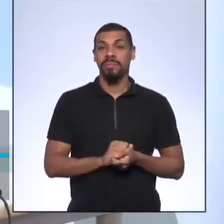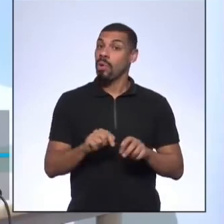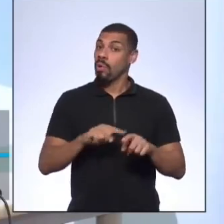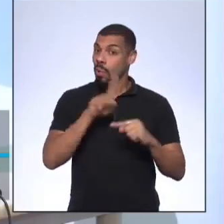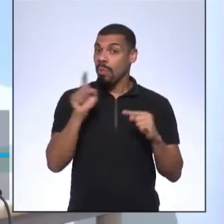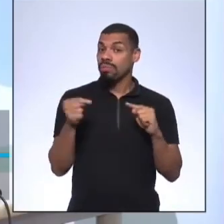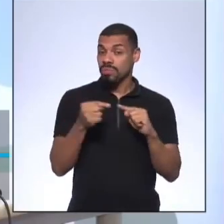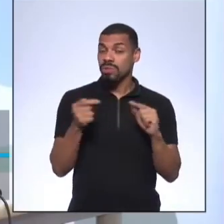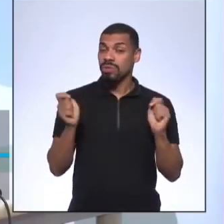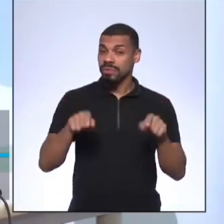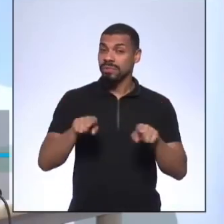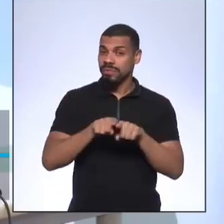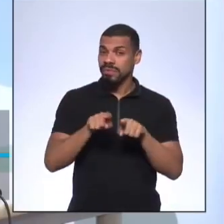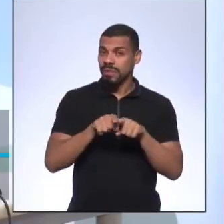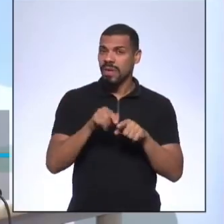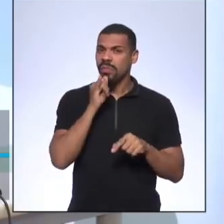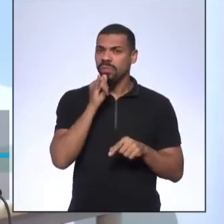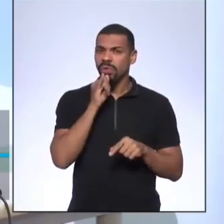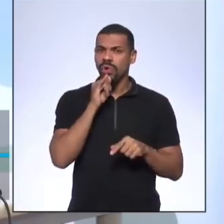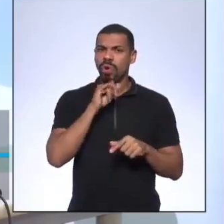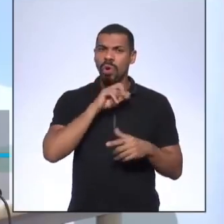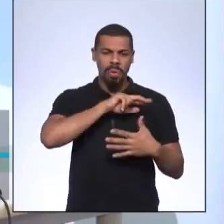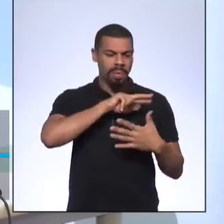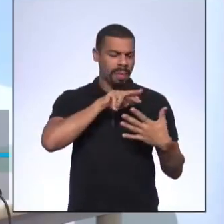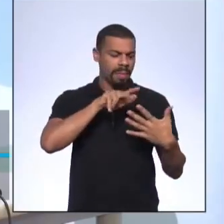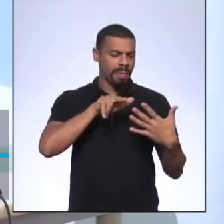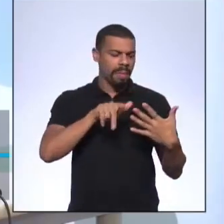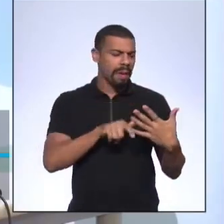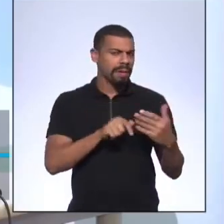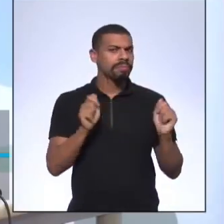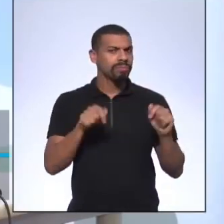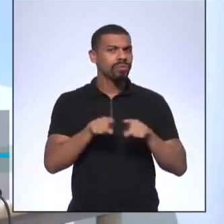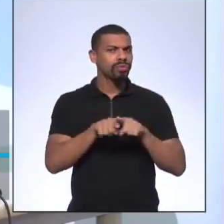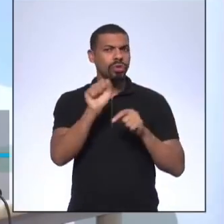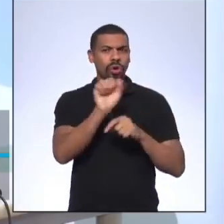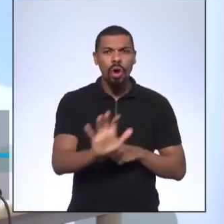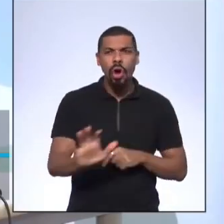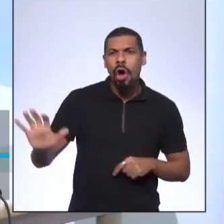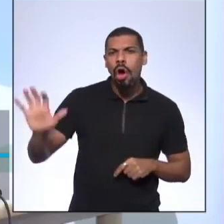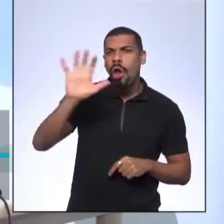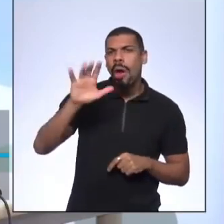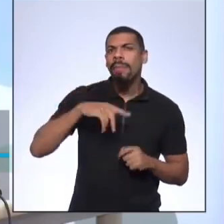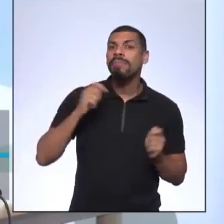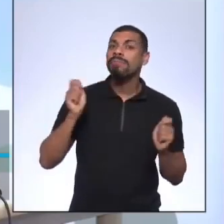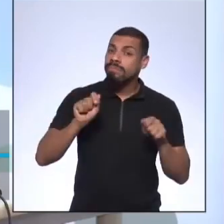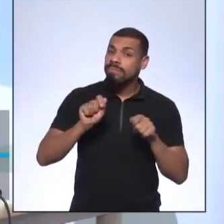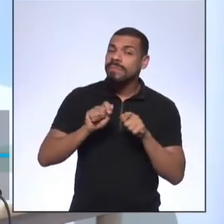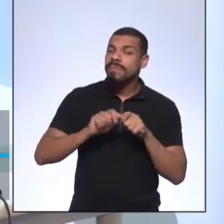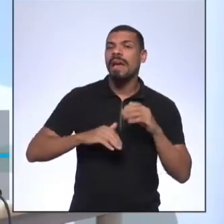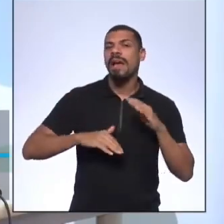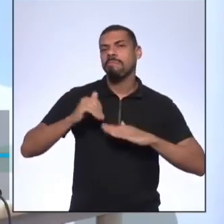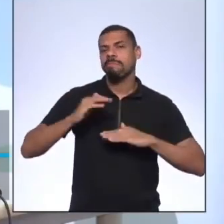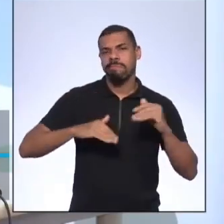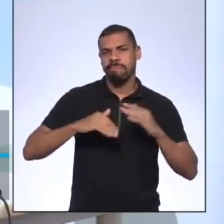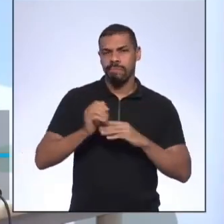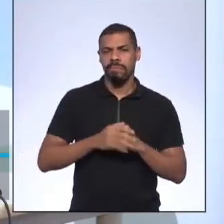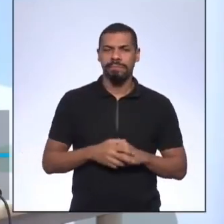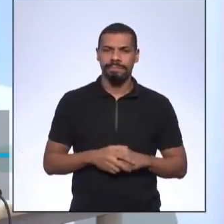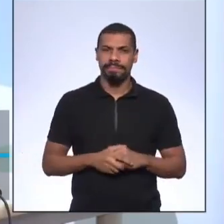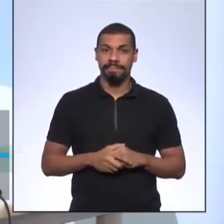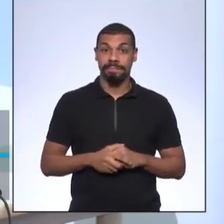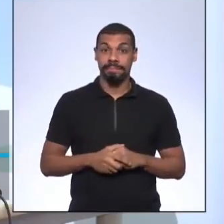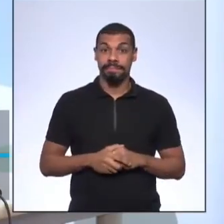justamente para que as metrópoles, ou seja, as grandes potências europeias, promovessem esse processo aí de